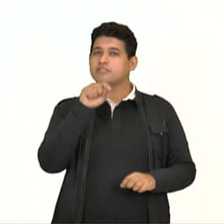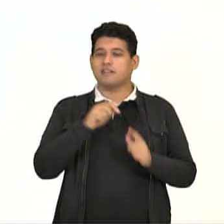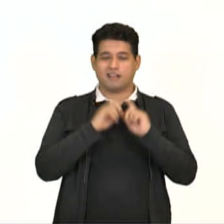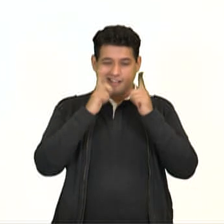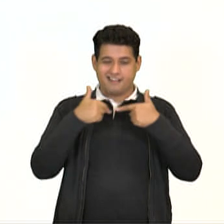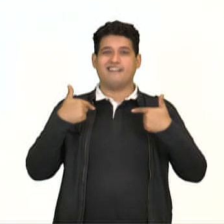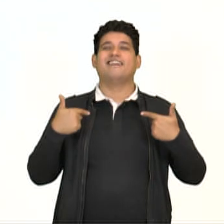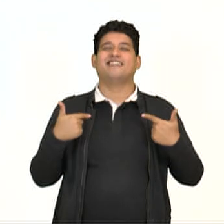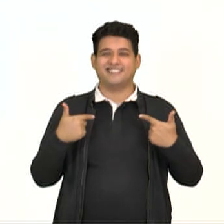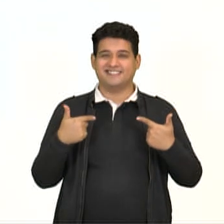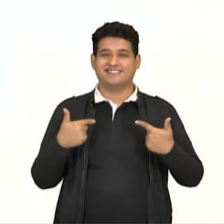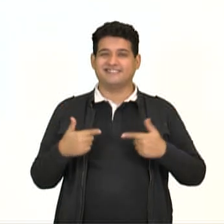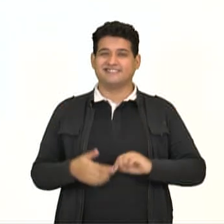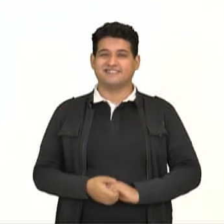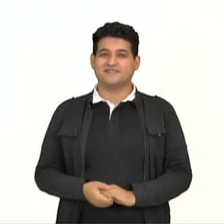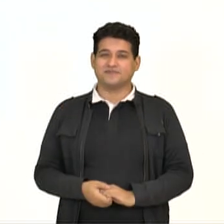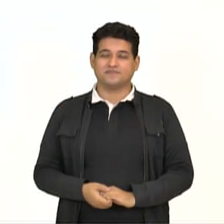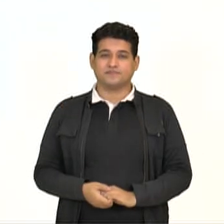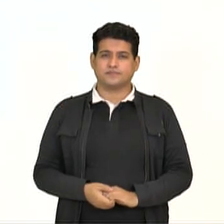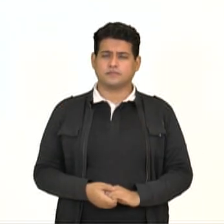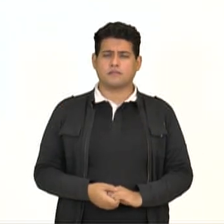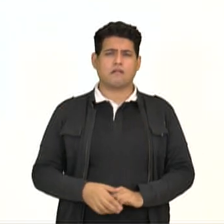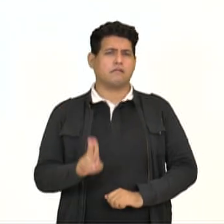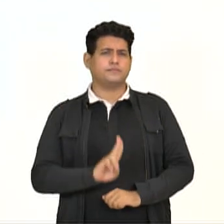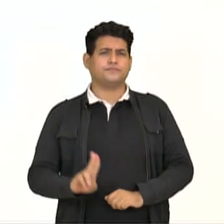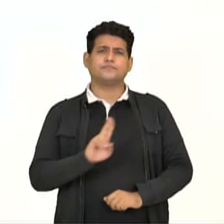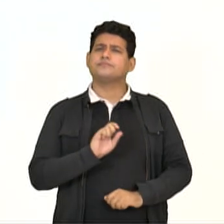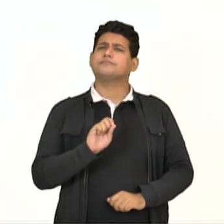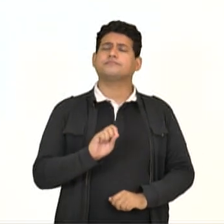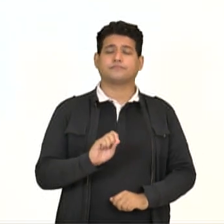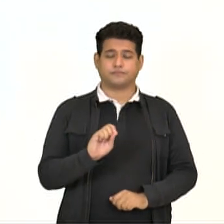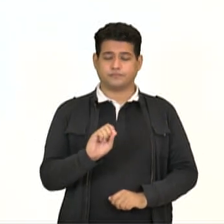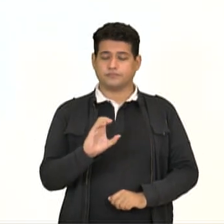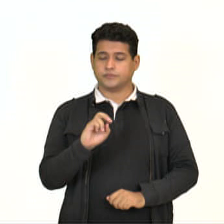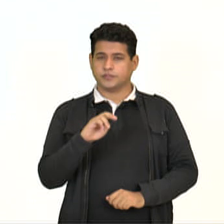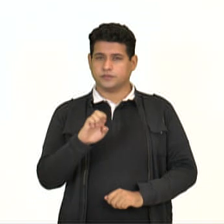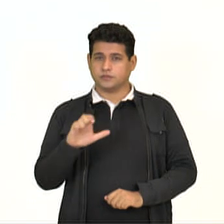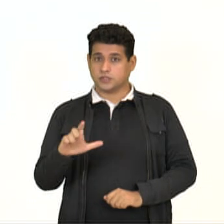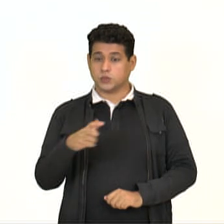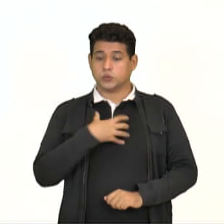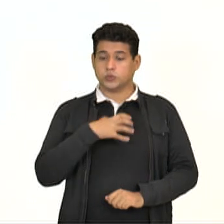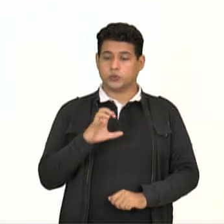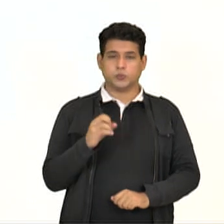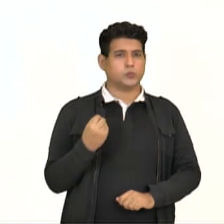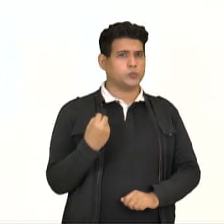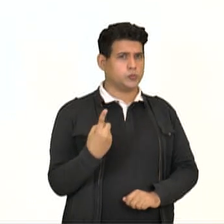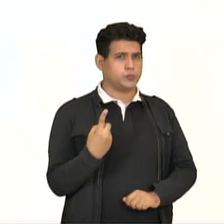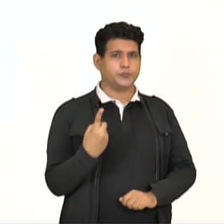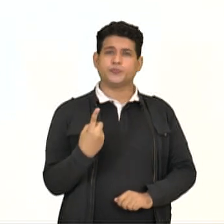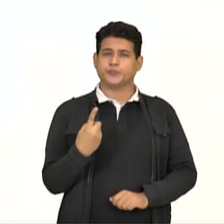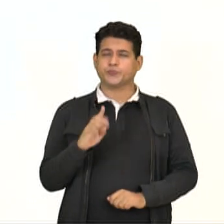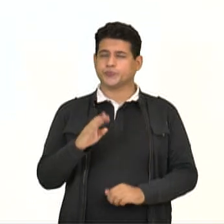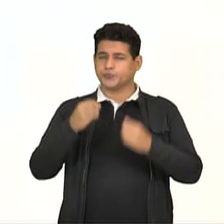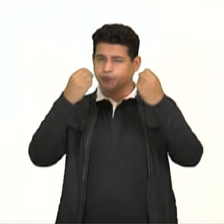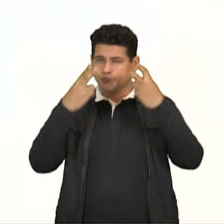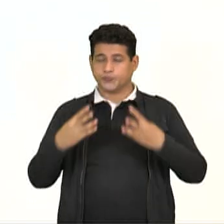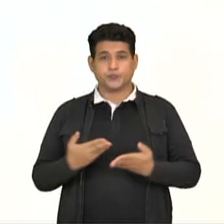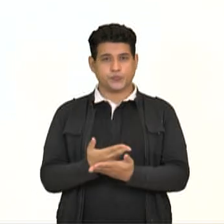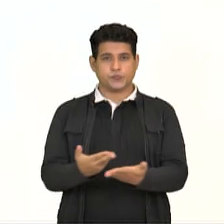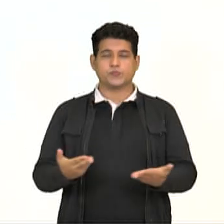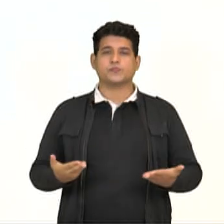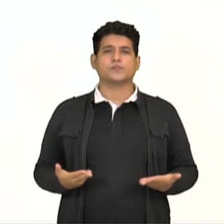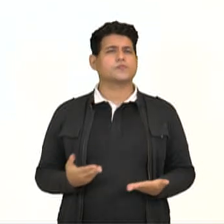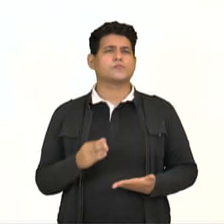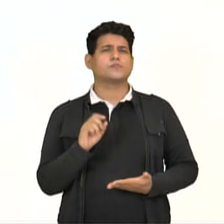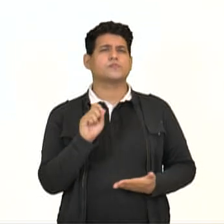a first conditional. Usamos a oração condicional do tipo 1, essa que eu estou explicando agora para